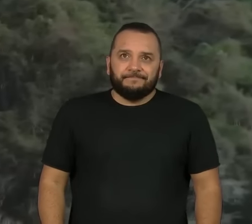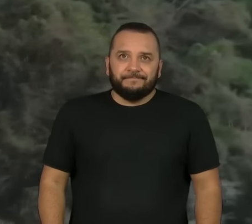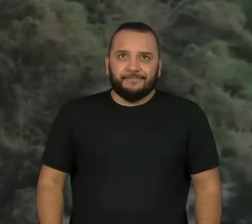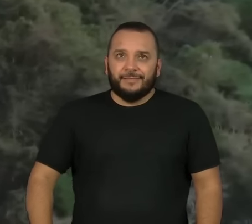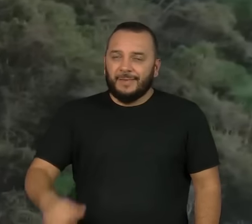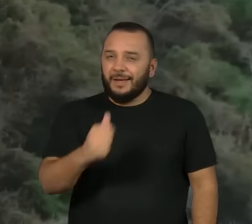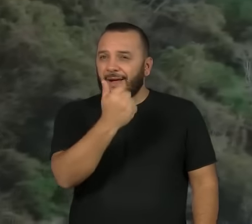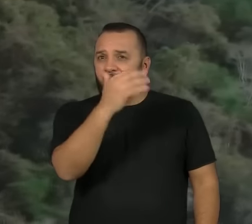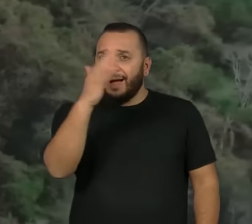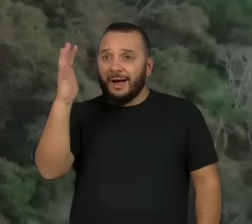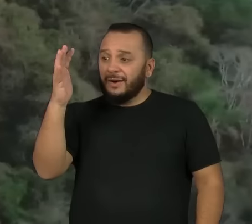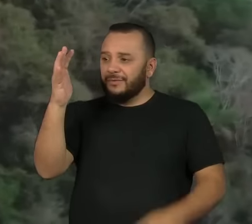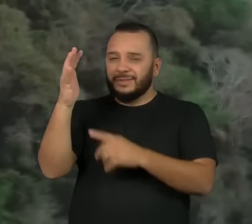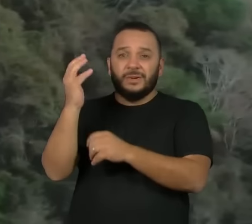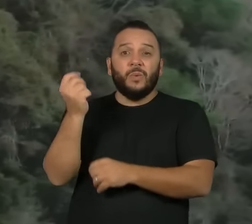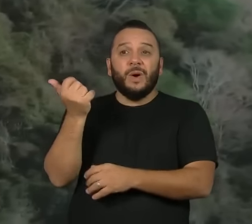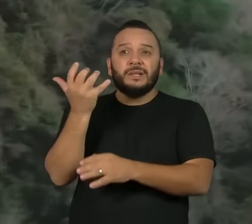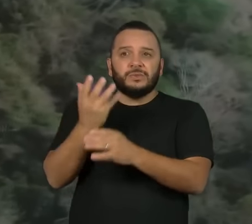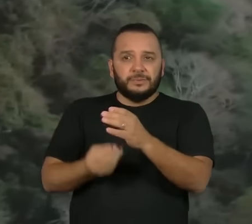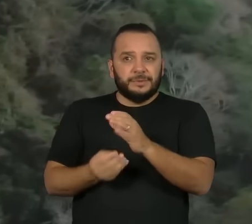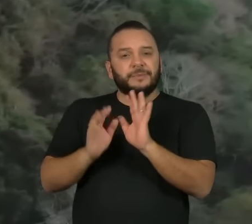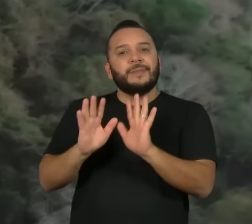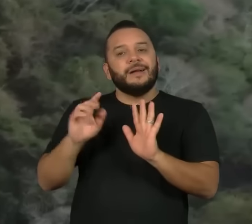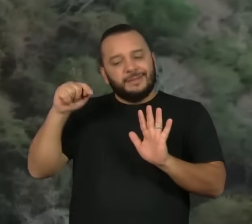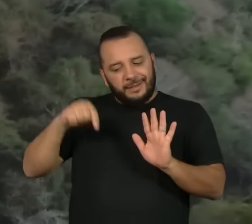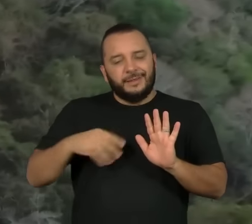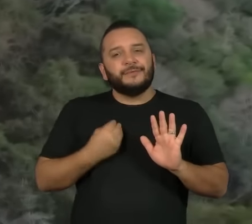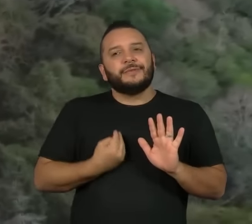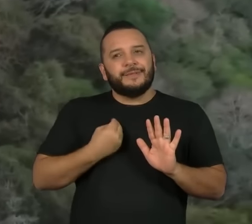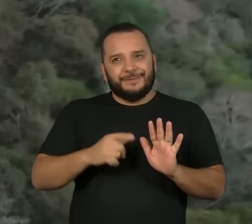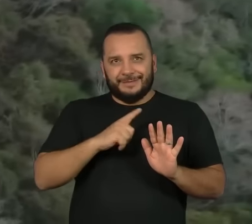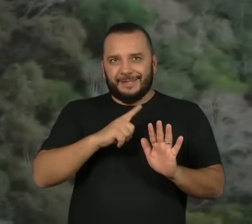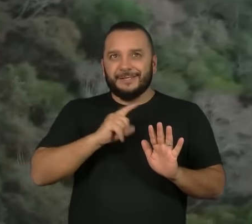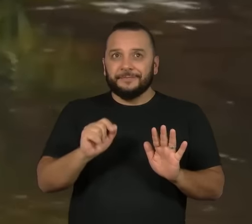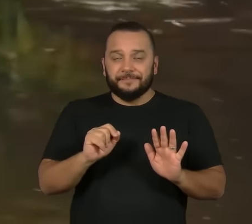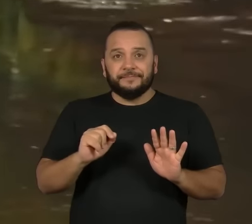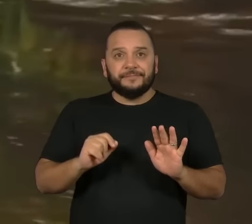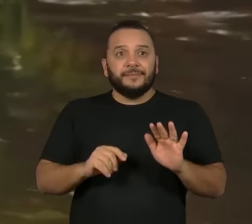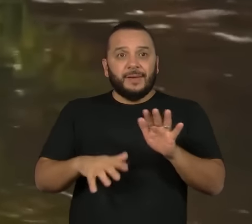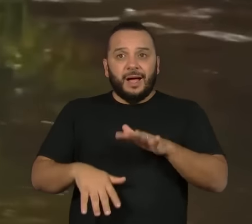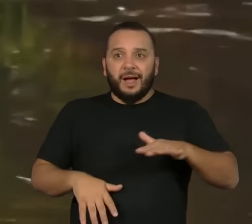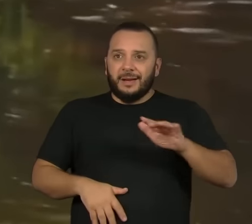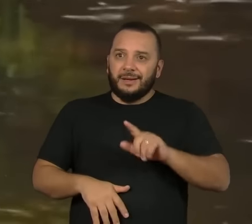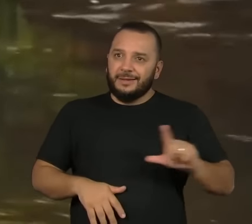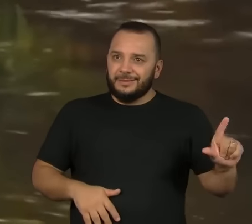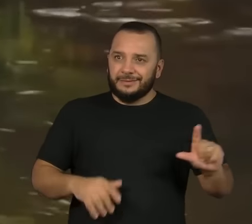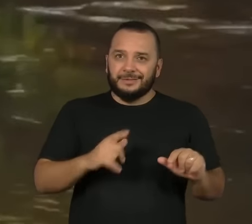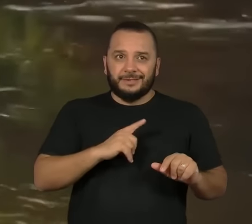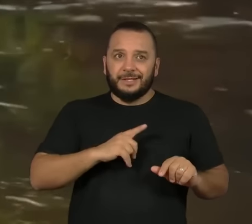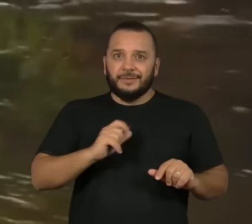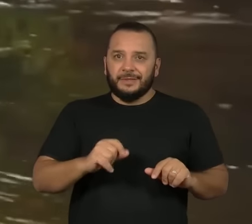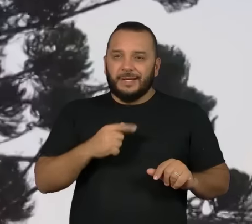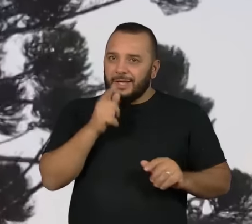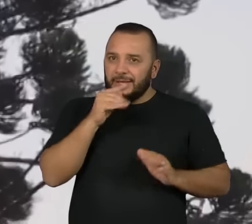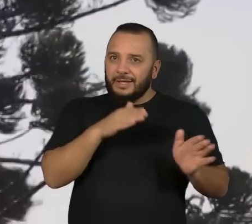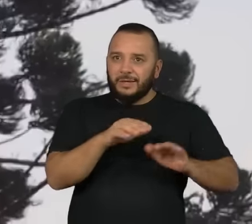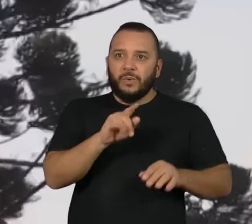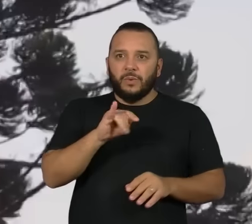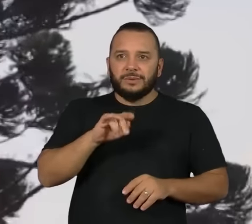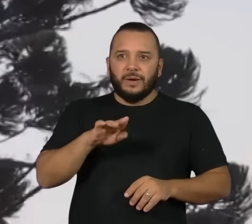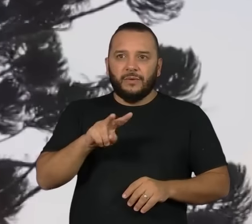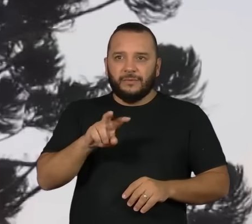Árvores ameaçadas de extinção sobrevivem aqui. Na parte leste do parque, onde corre o rio Gonçalves Dias,